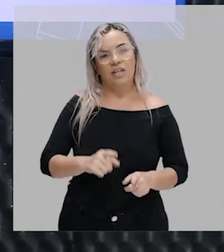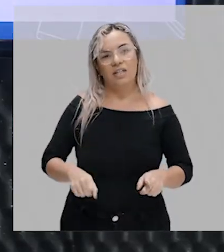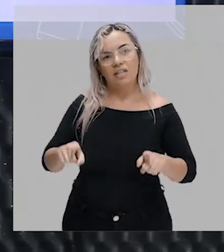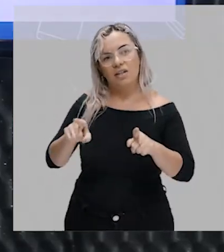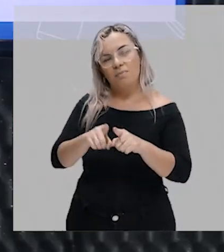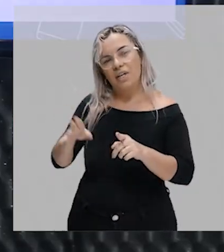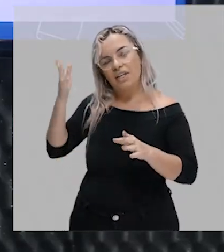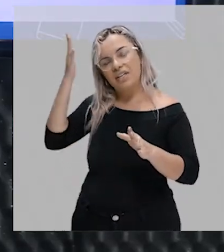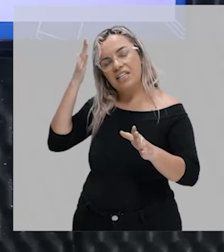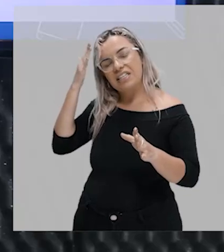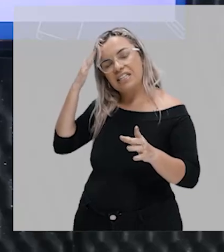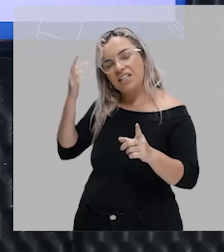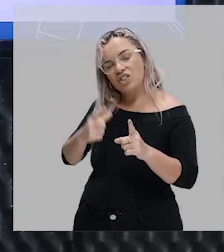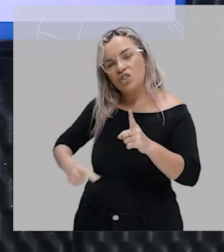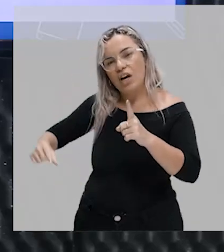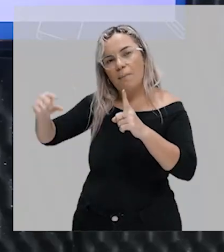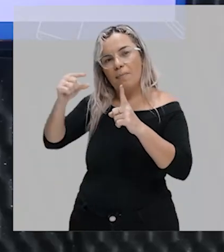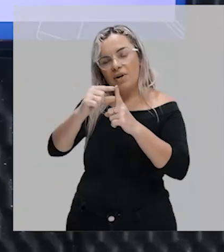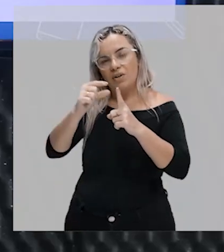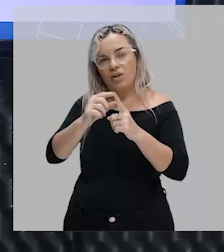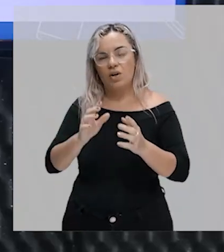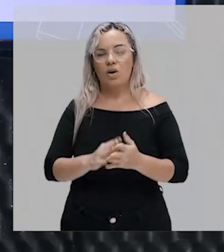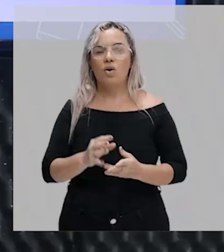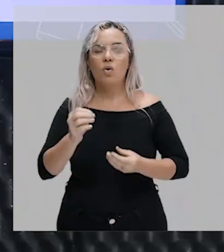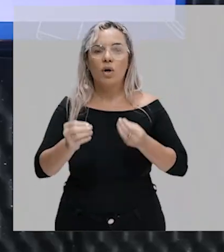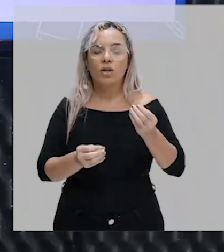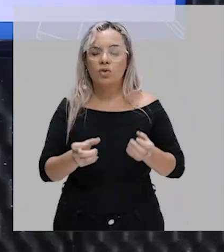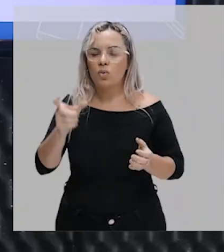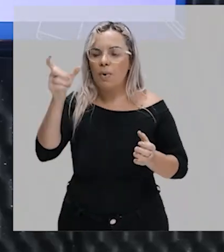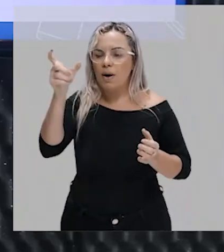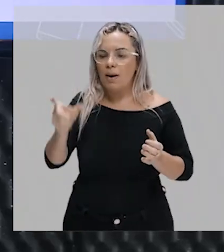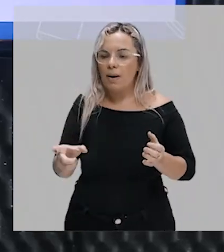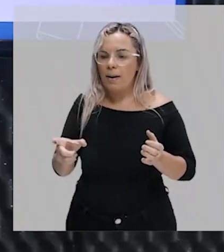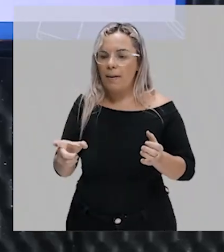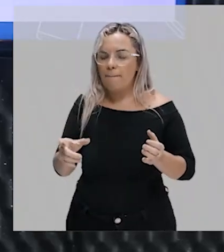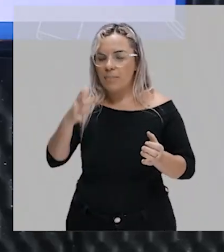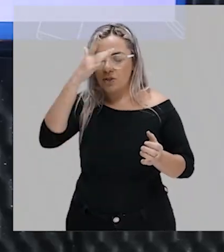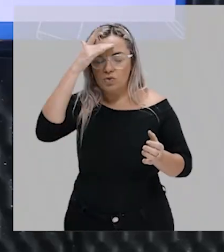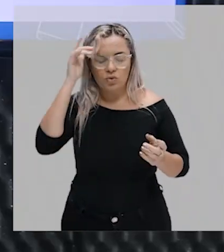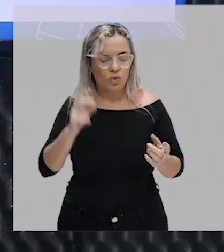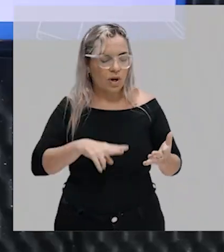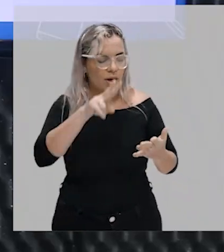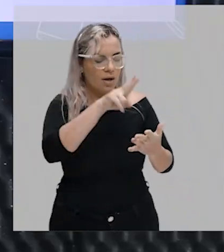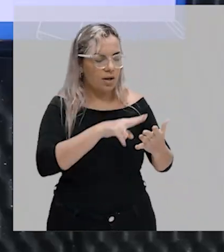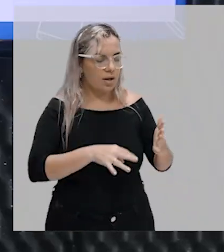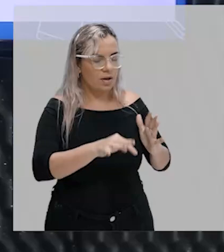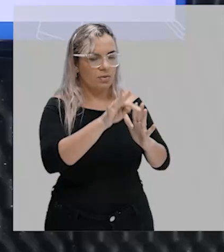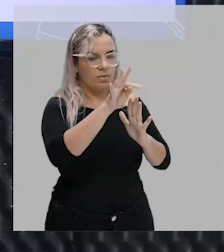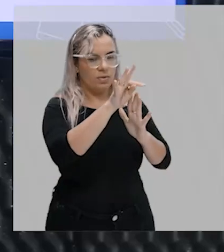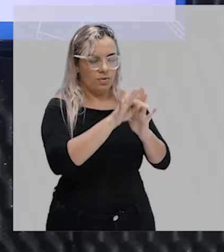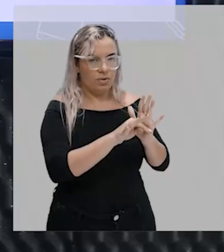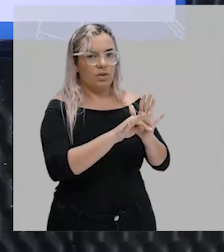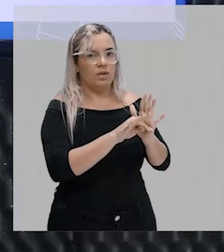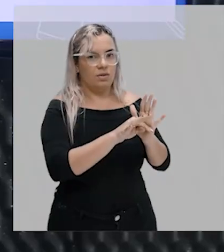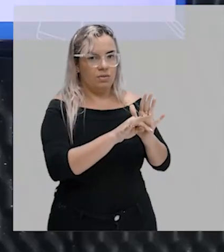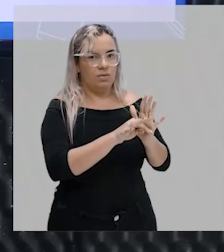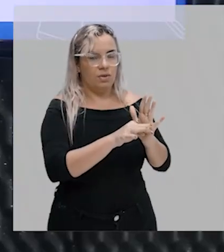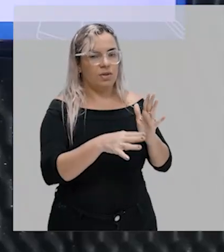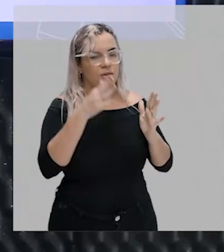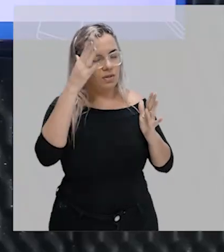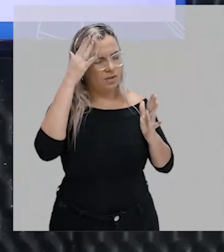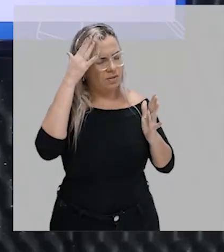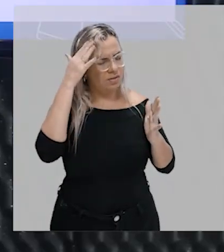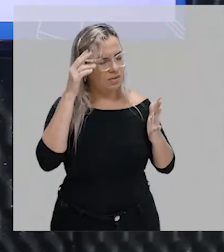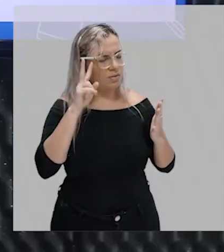descodificação. Então, gente, quando uma pessoa lê um texto, primeiro ela pode só fazer uma codificação, ou no caso,